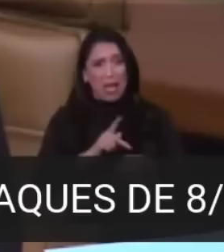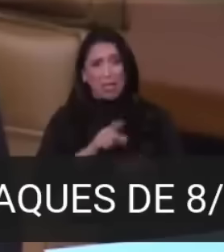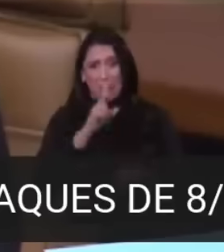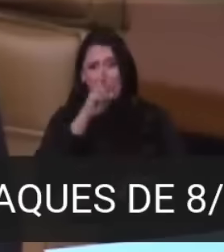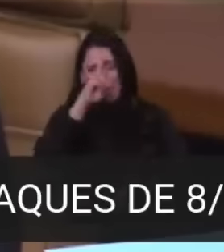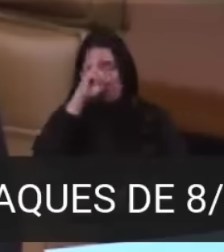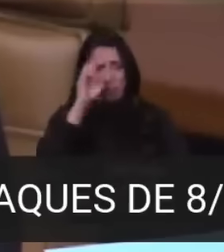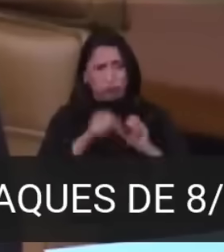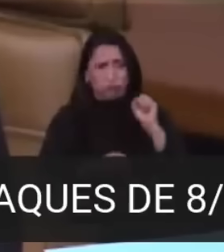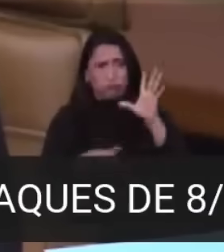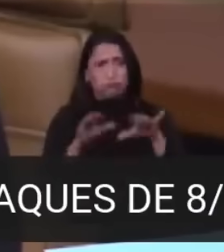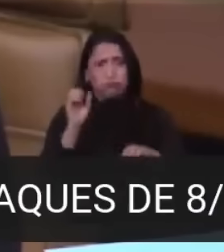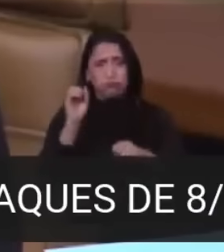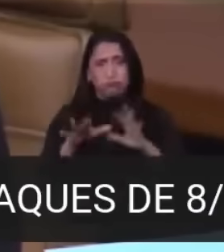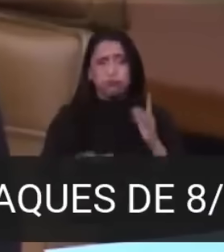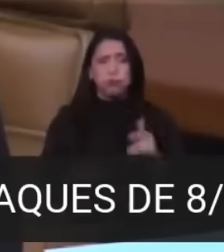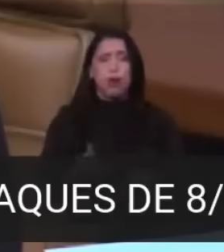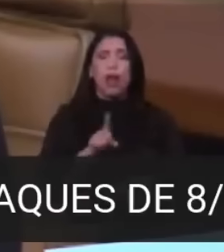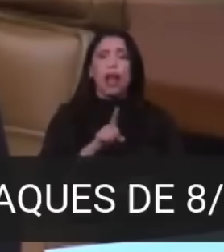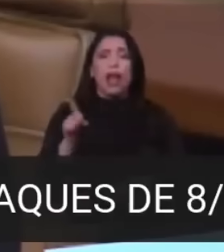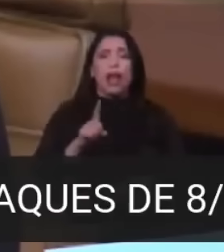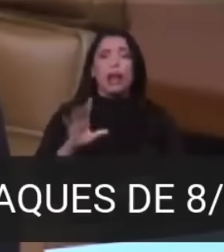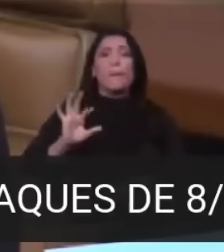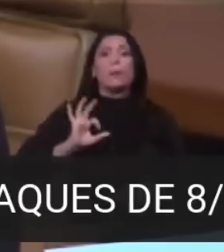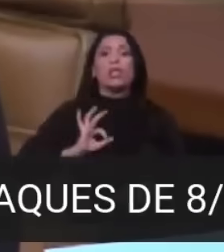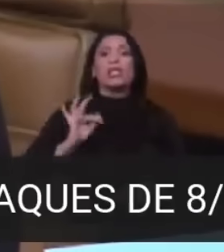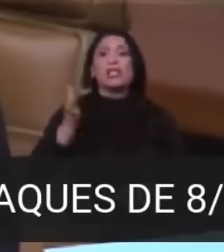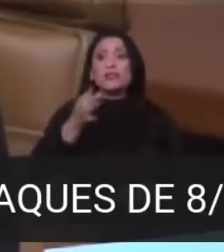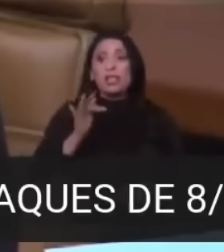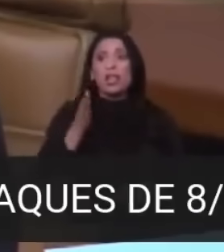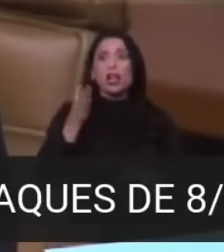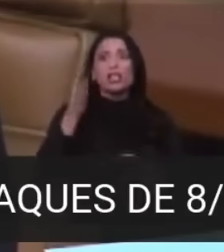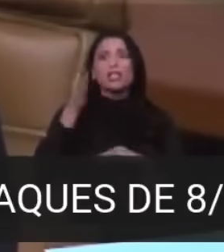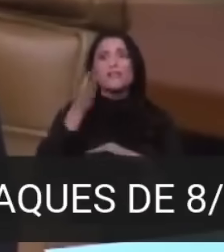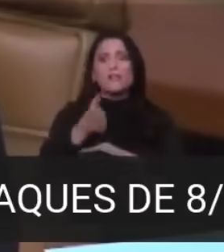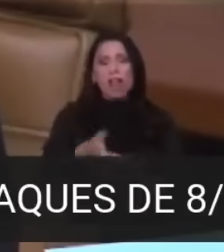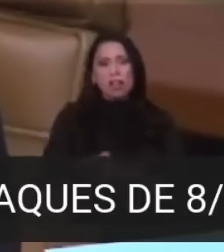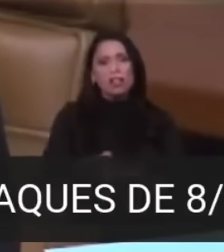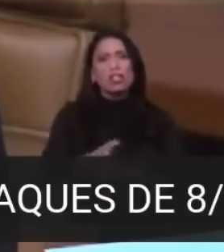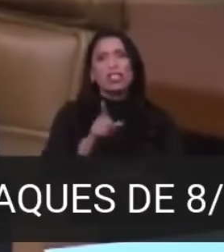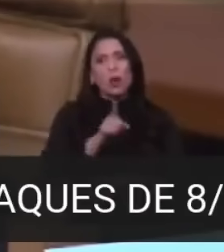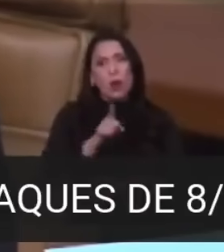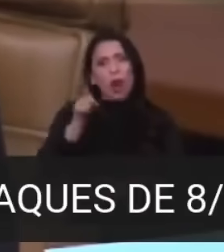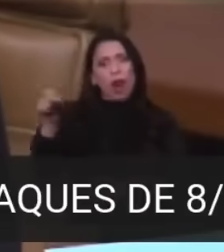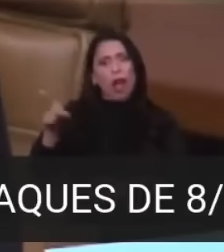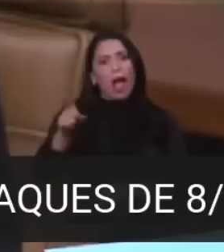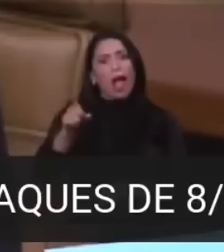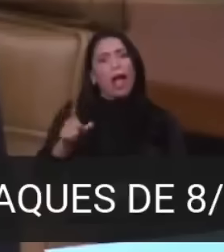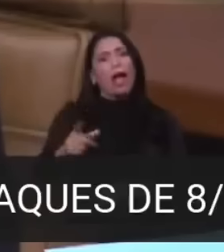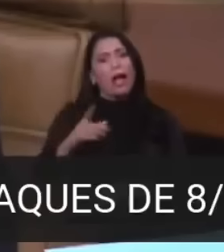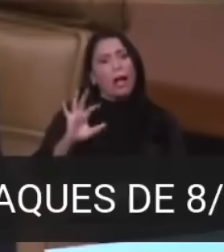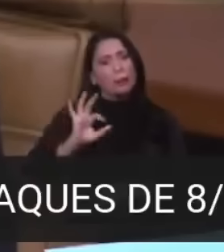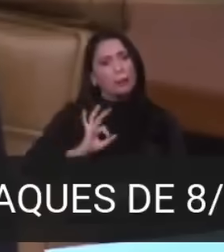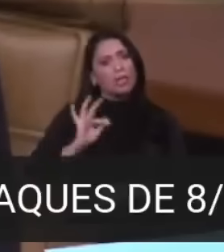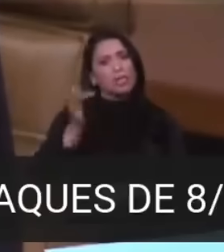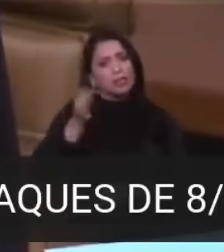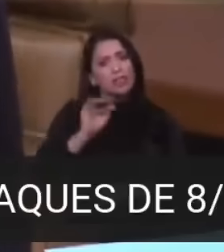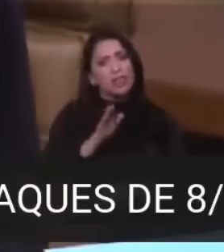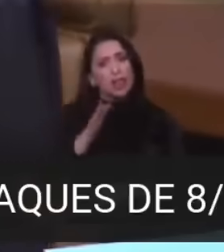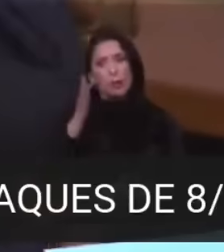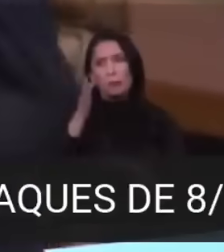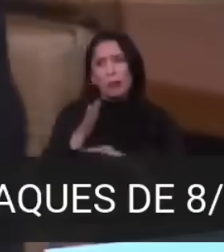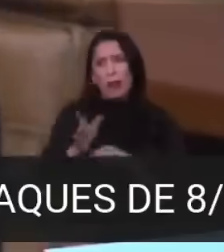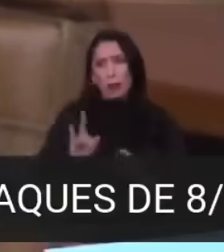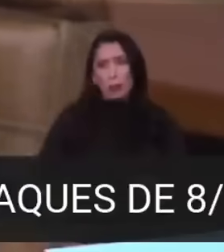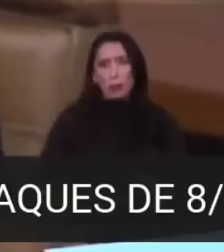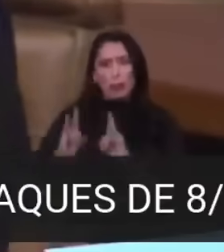própria sede da Polícia Federal a invasão é e a depredação na sede da Polícia Federal